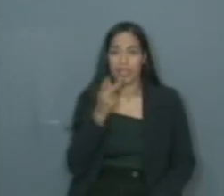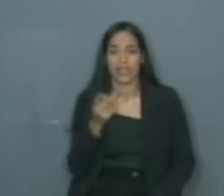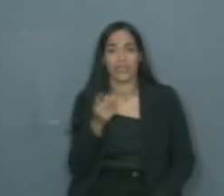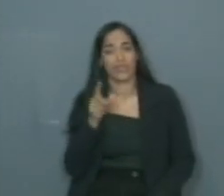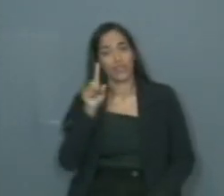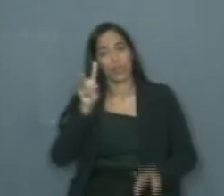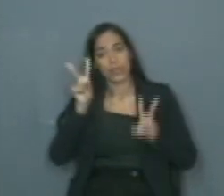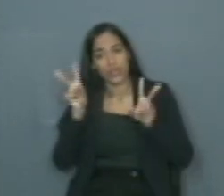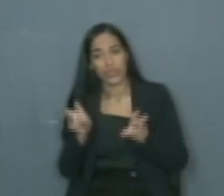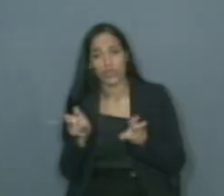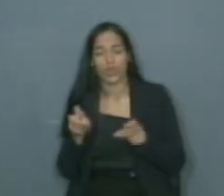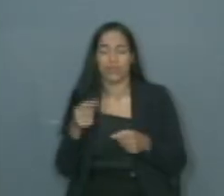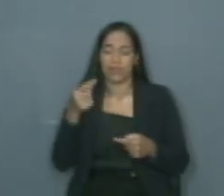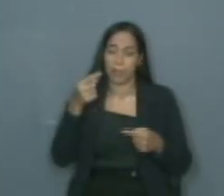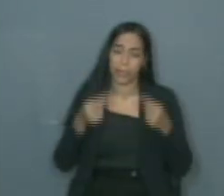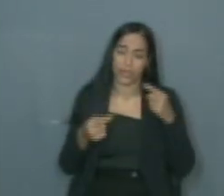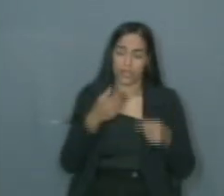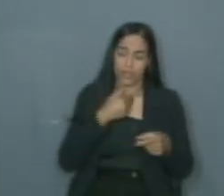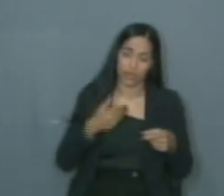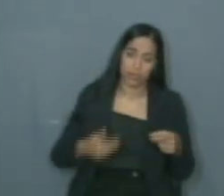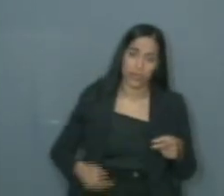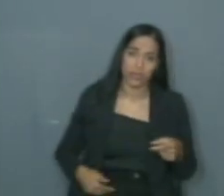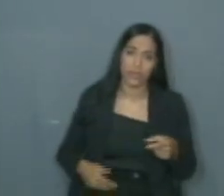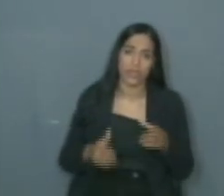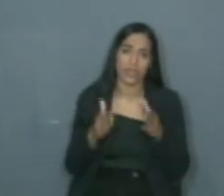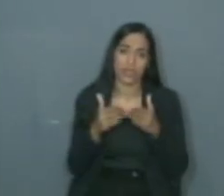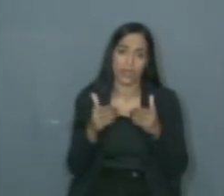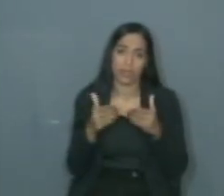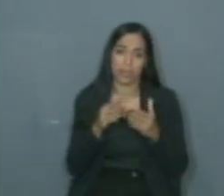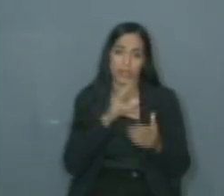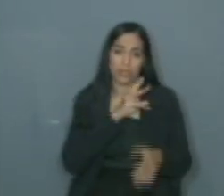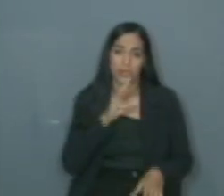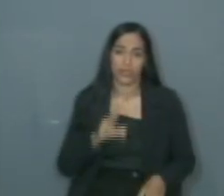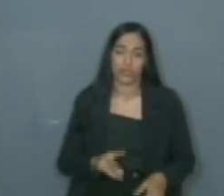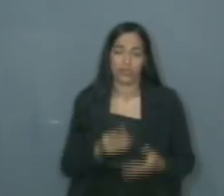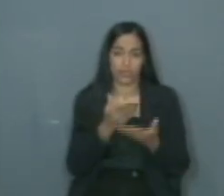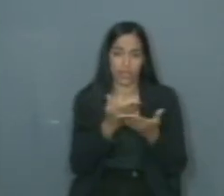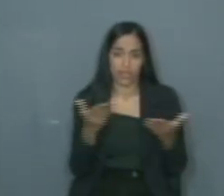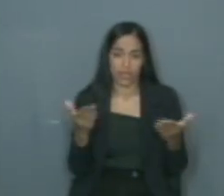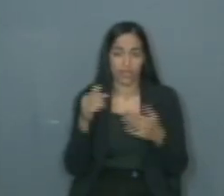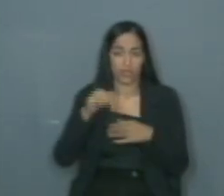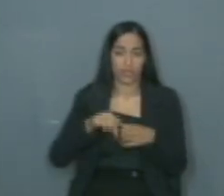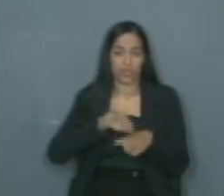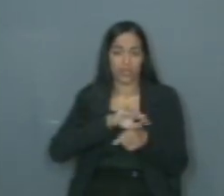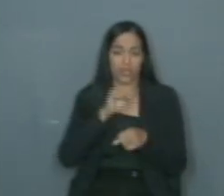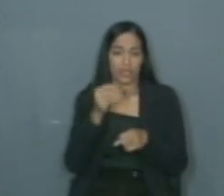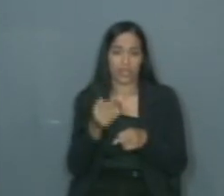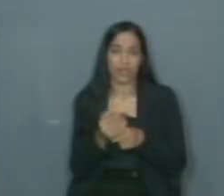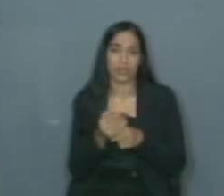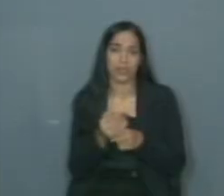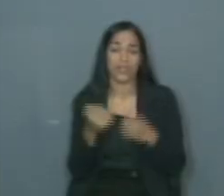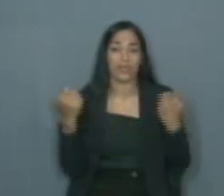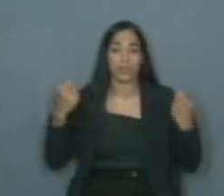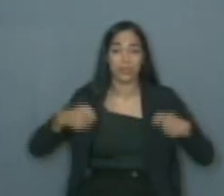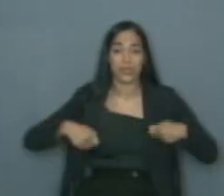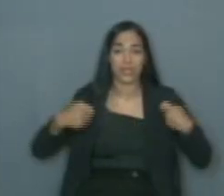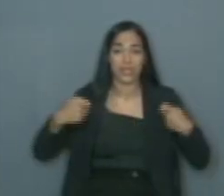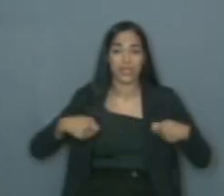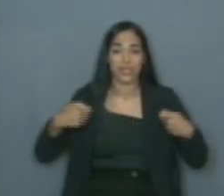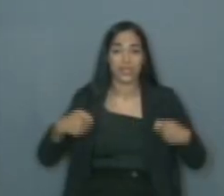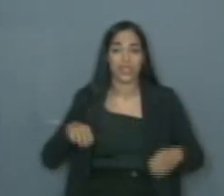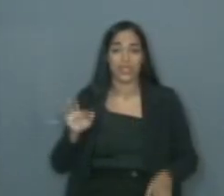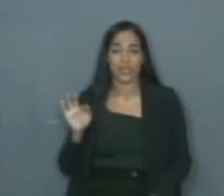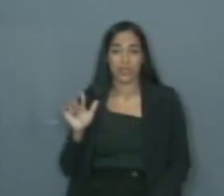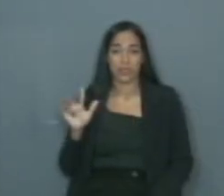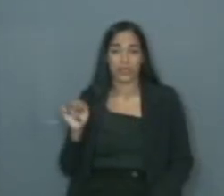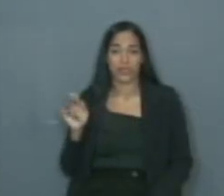políticas públicas. E é isso que eu quero fazer aqui, um apelo para os vereadores e vereadoras dessa casa. Precisamos colocar a Flávia